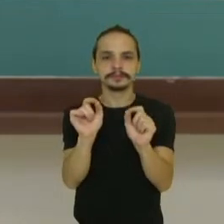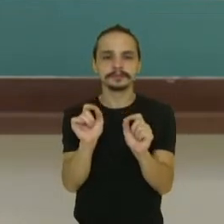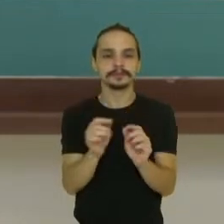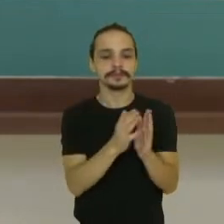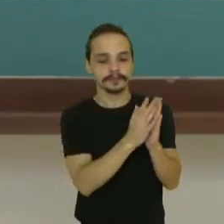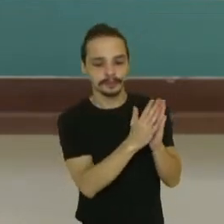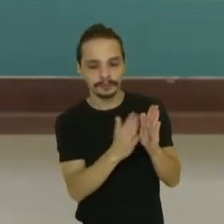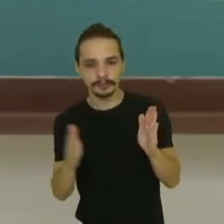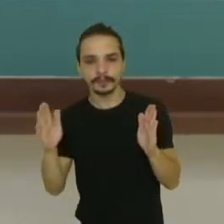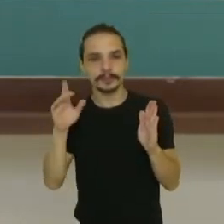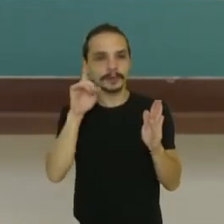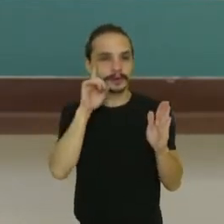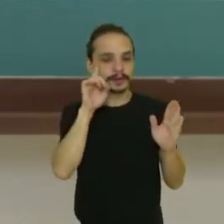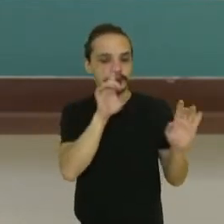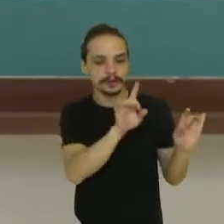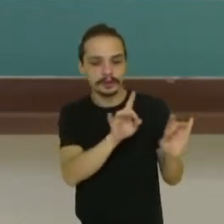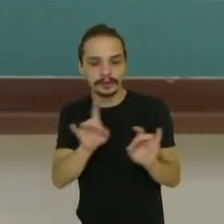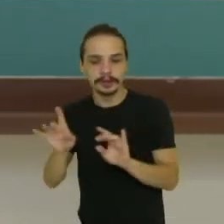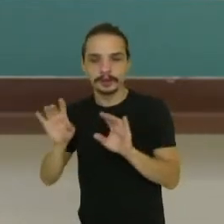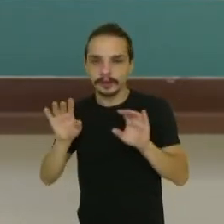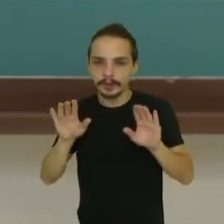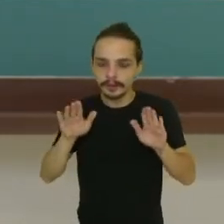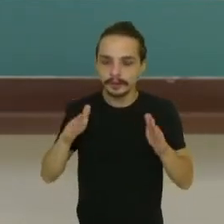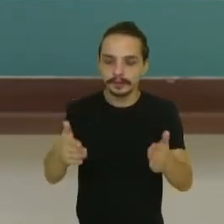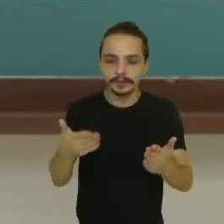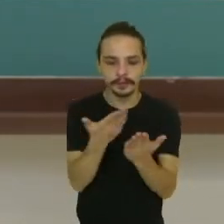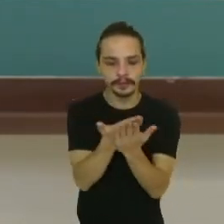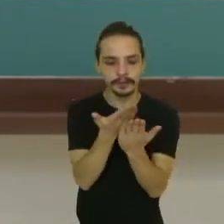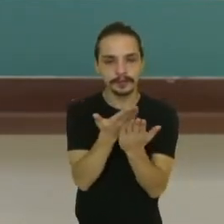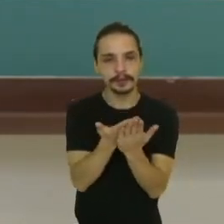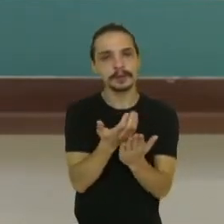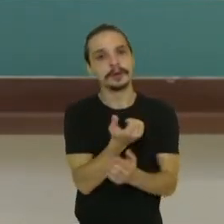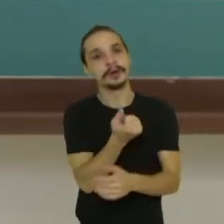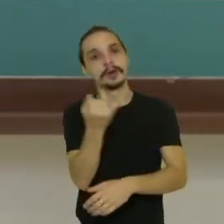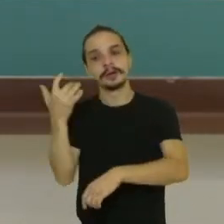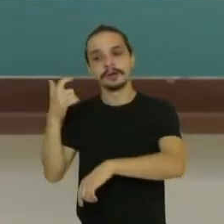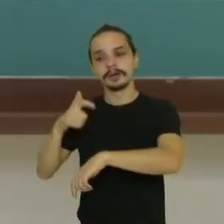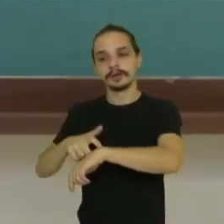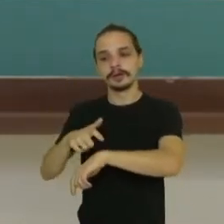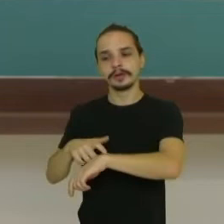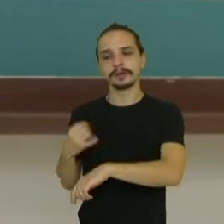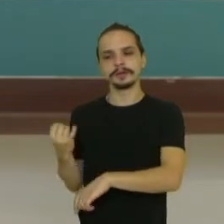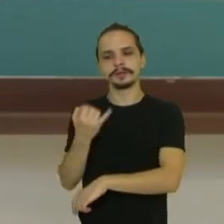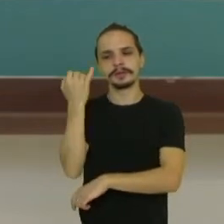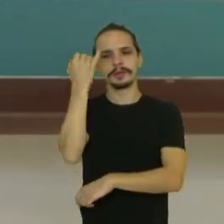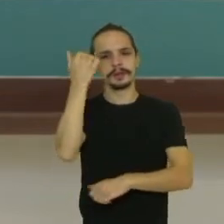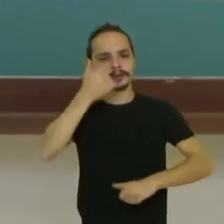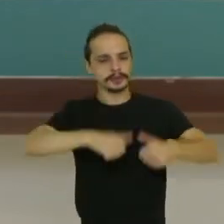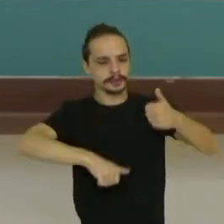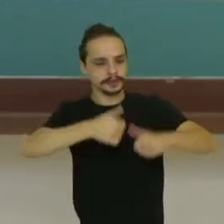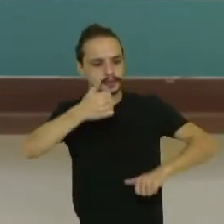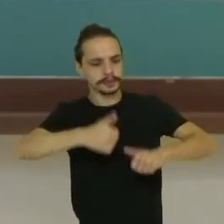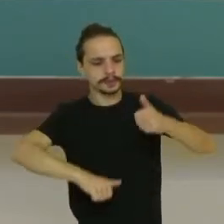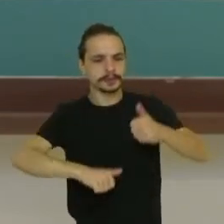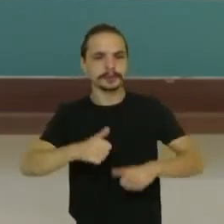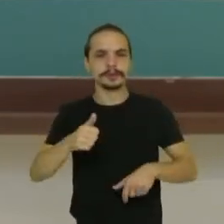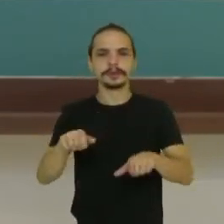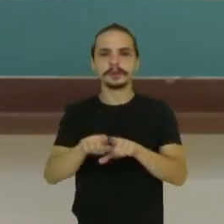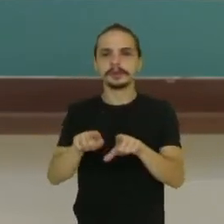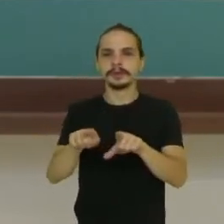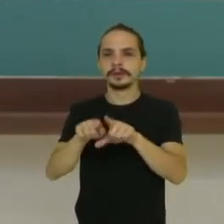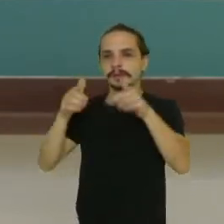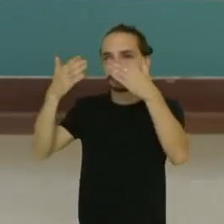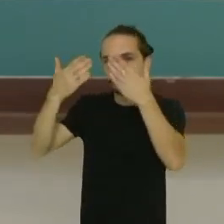tem uma rotina de estudo uma dedicação é importante em alguns momentos você faça avaliações formais simulado